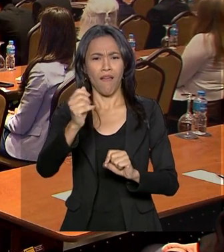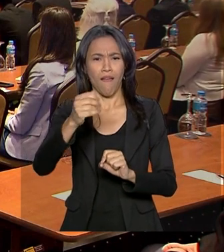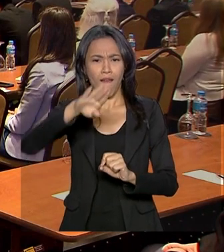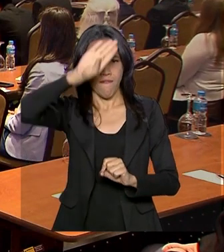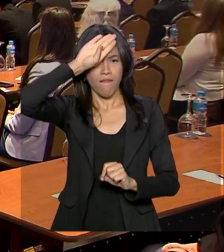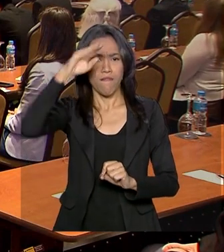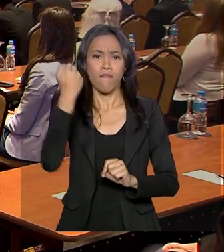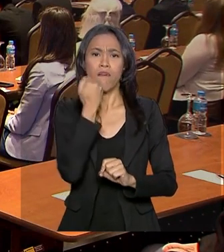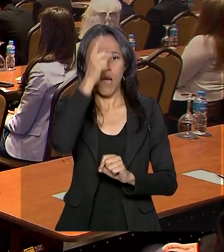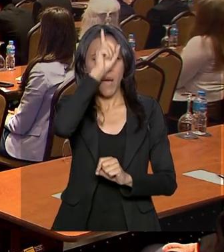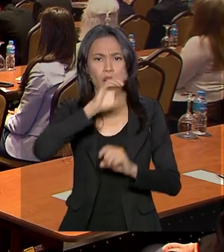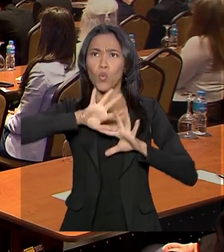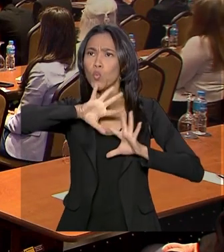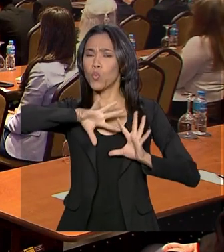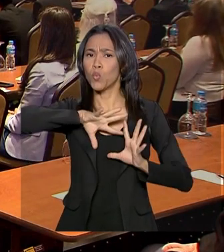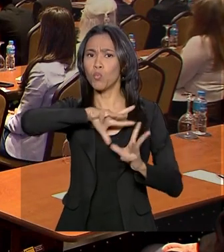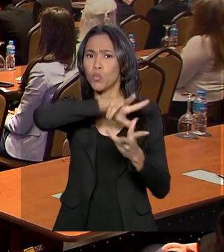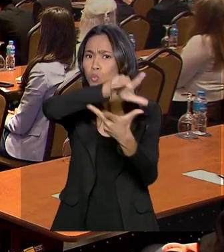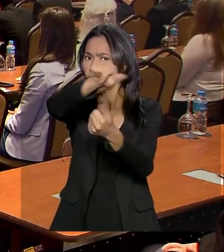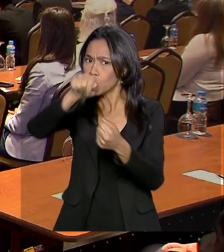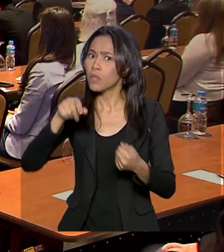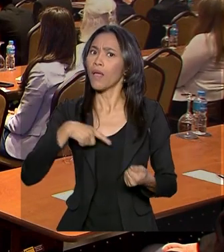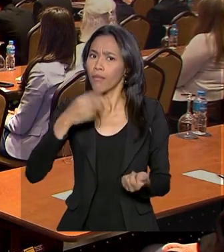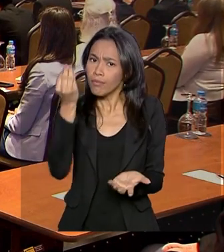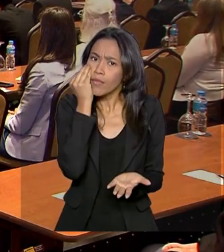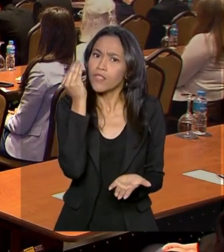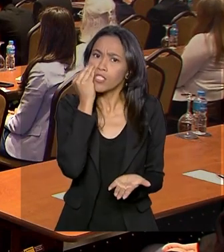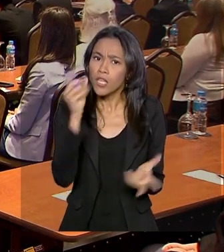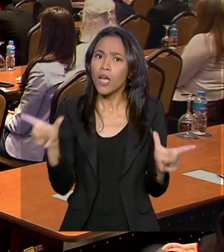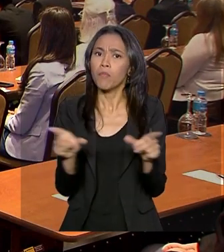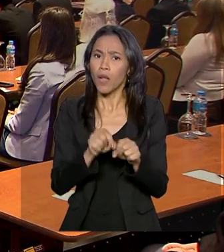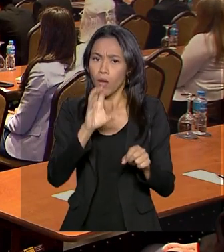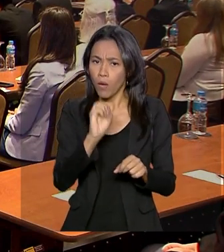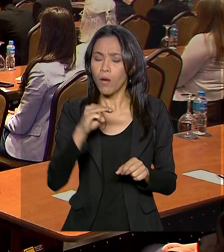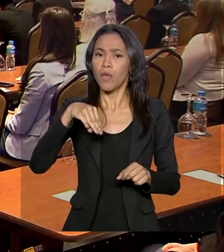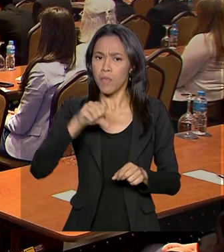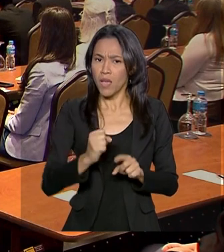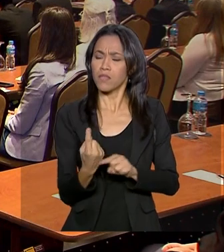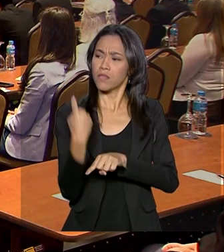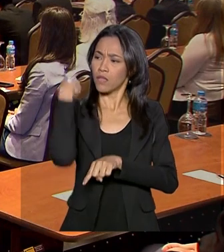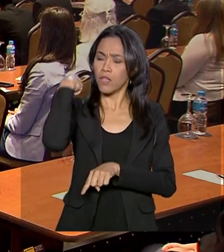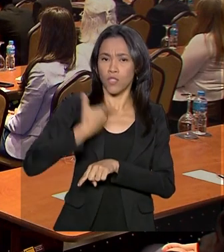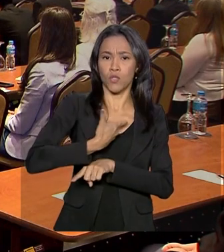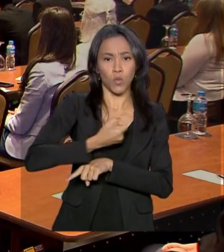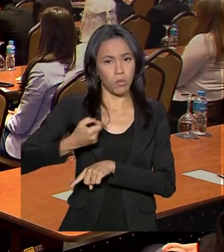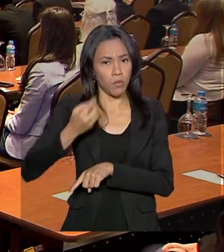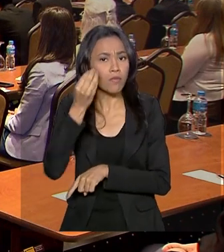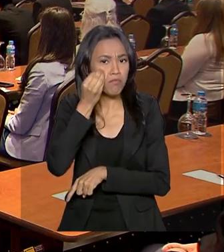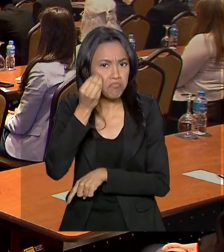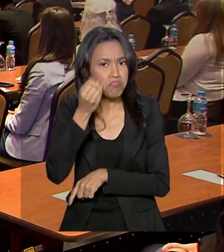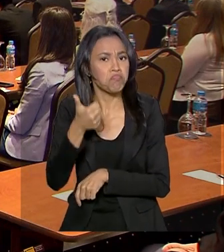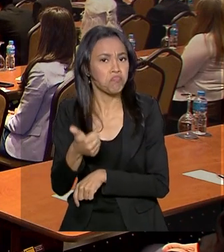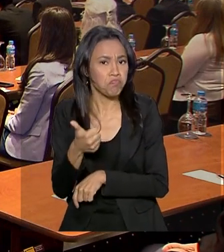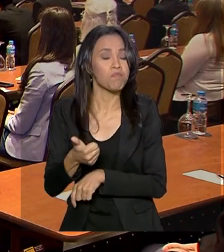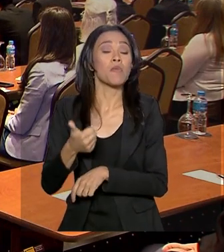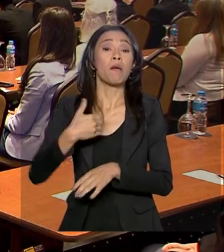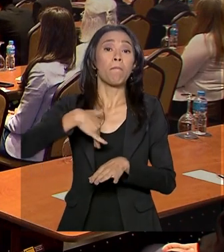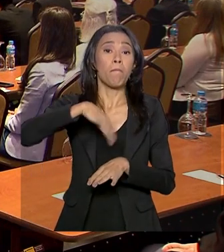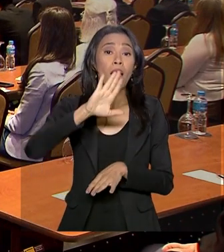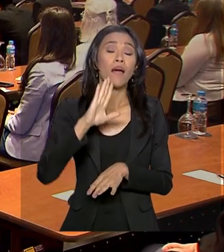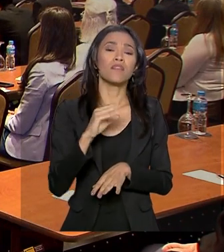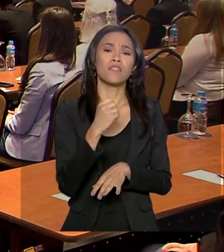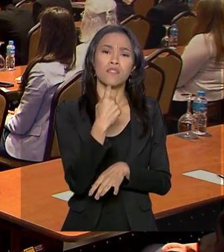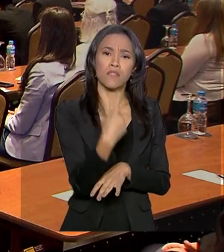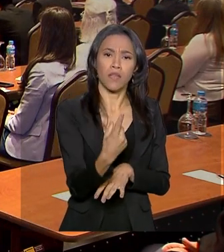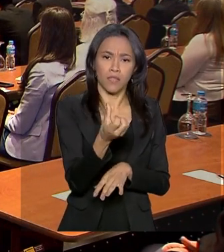mundo, tendo sua vacina atestada pela Organização Mundial da Saúde desde 2000. A partir daí, mais de 160 milhões de